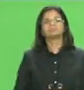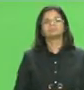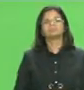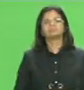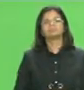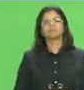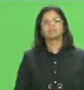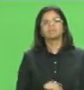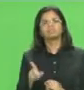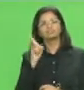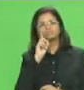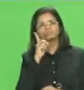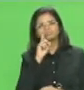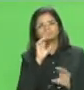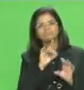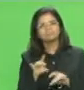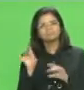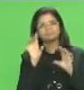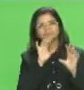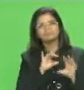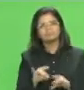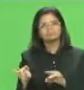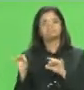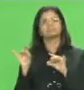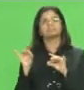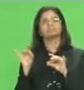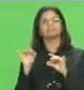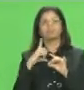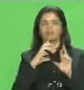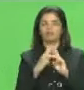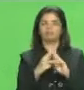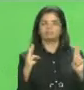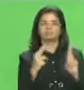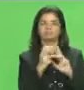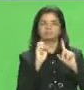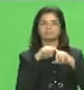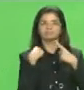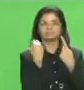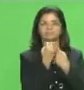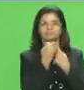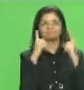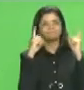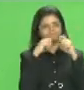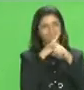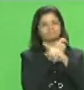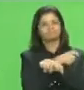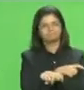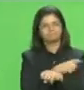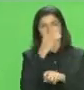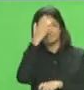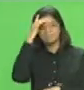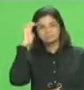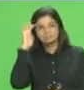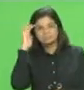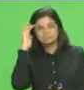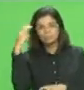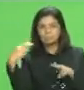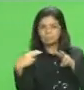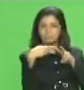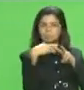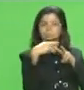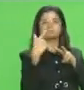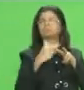A cada dia que passa, as relações sociais ficam mais difíceis. As pessoas não se olham nos olhos,